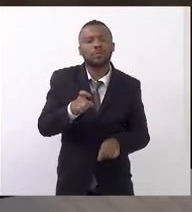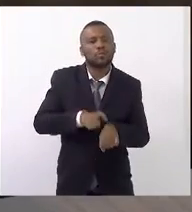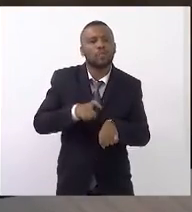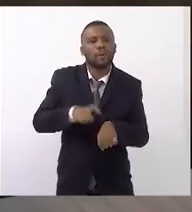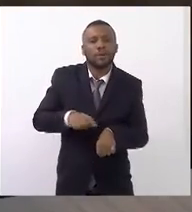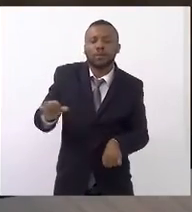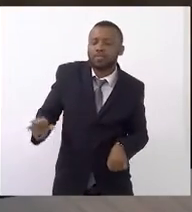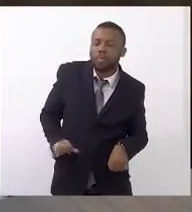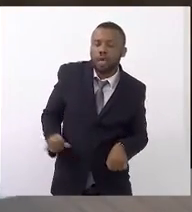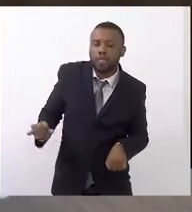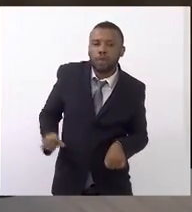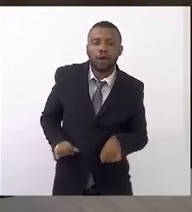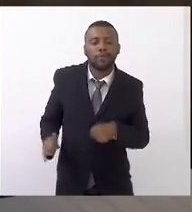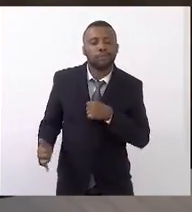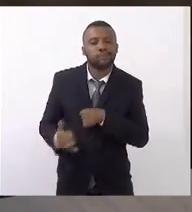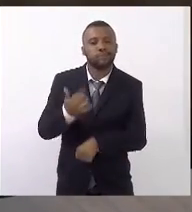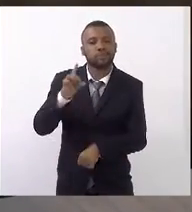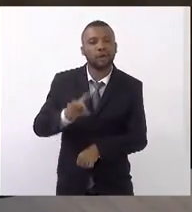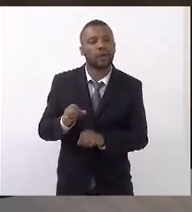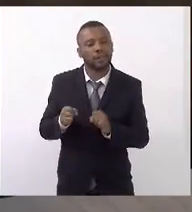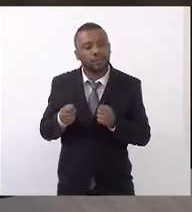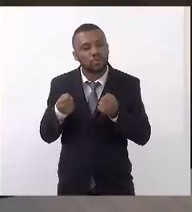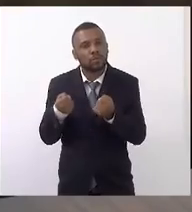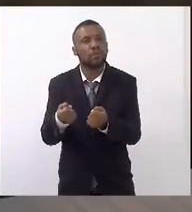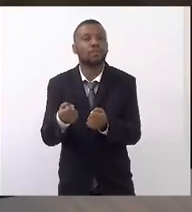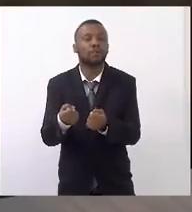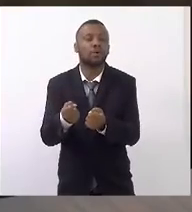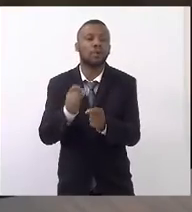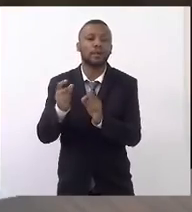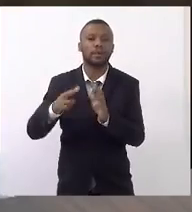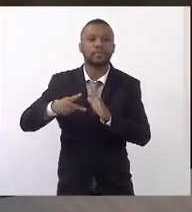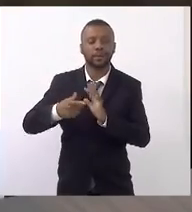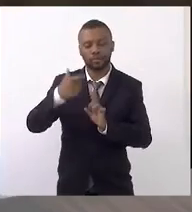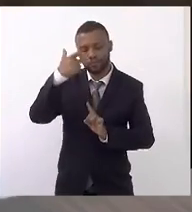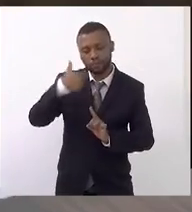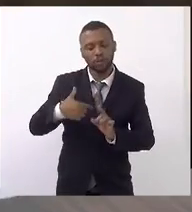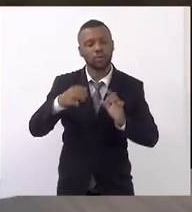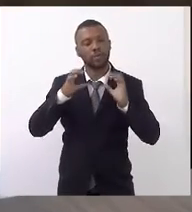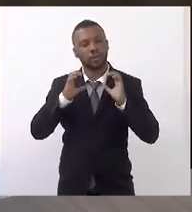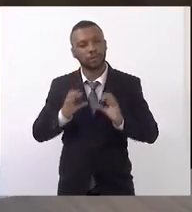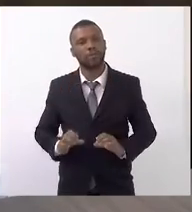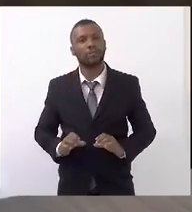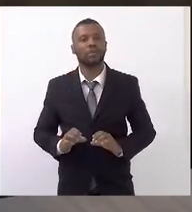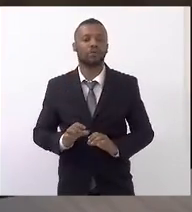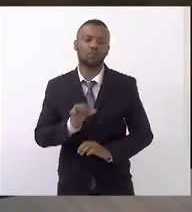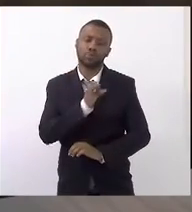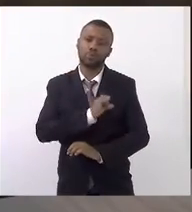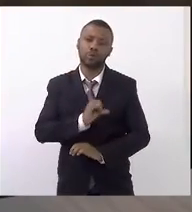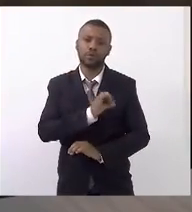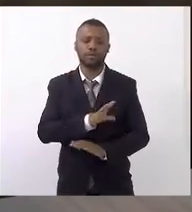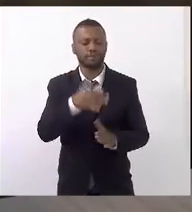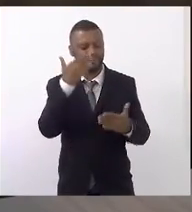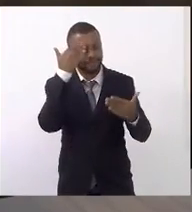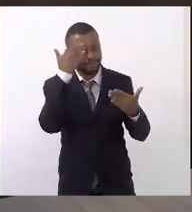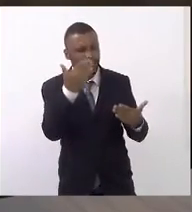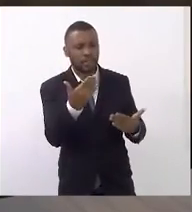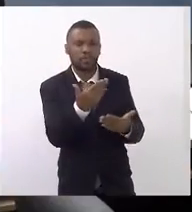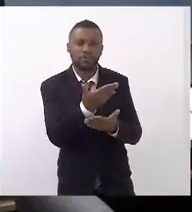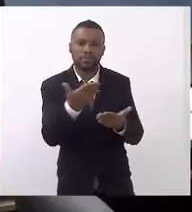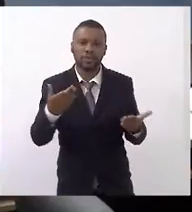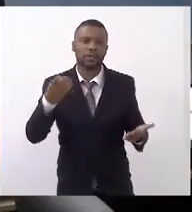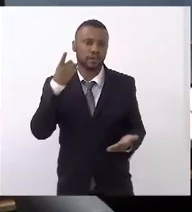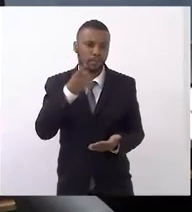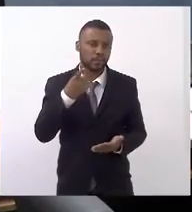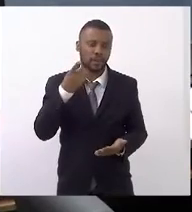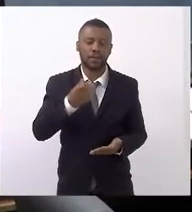seguiu defendendo o que é ser um cidadão fluminense. Então, todas as honras a Gustavo e agradeço novamente meus pares.